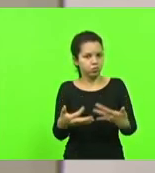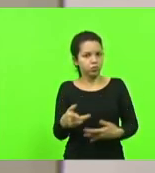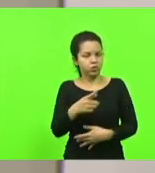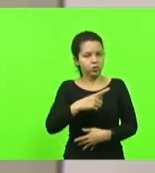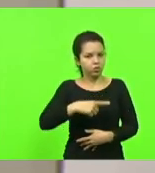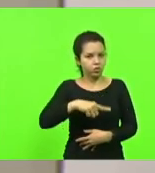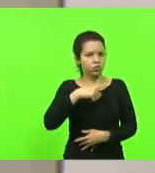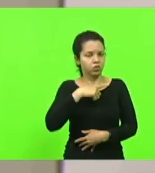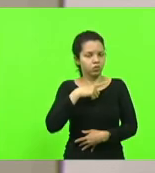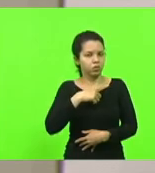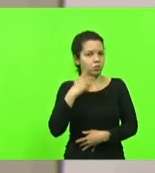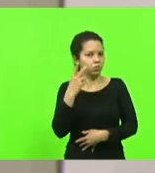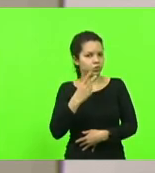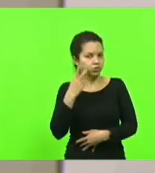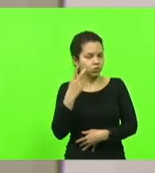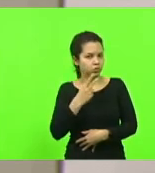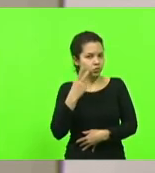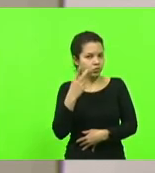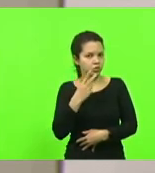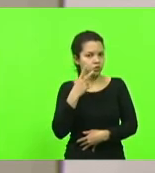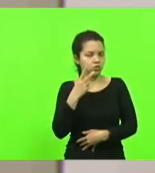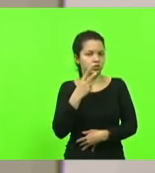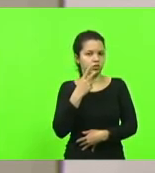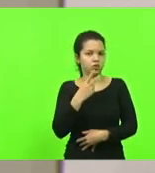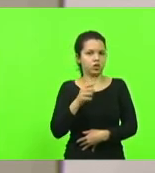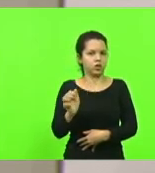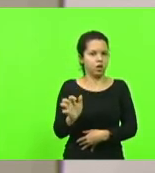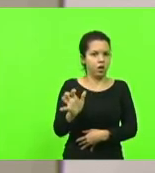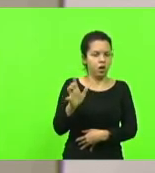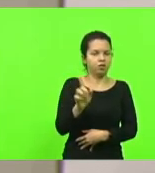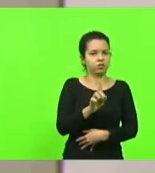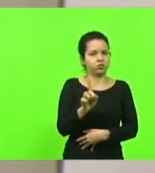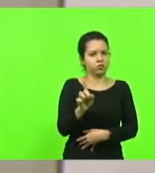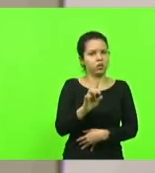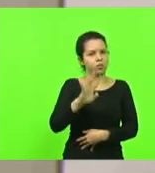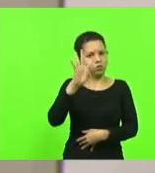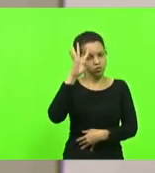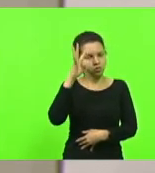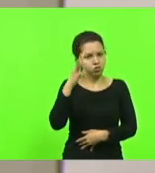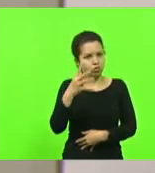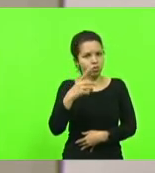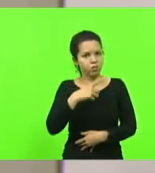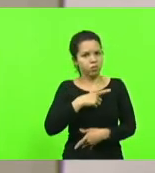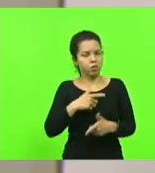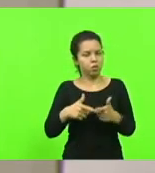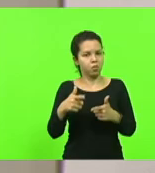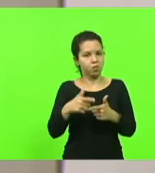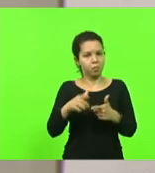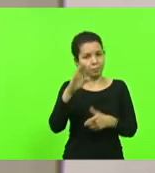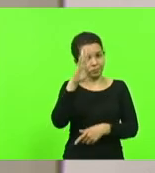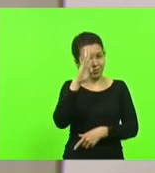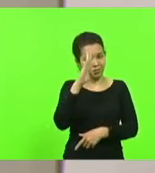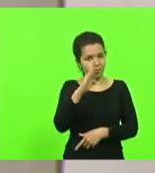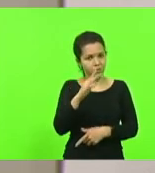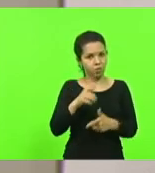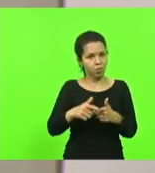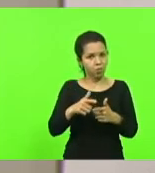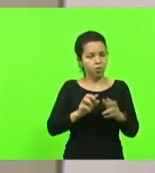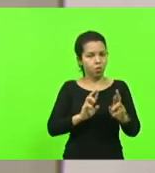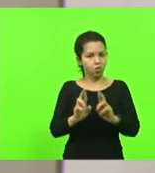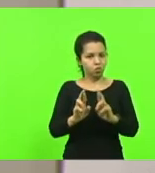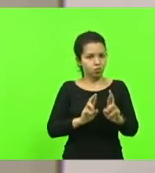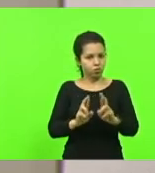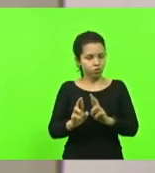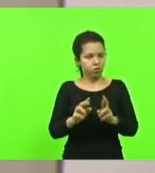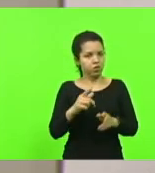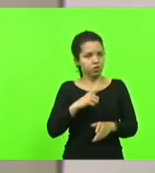políticas que não custam muito, mas que resolvem muitos problemas, principalmente em rodovias. Nós temos